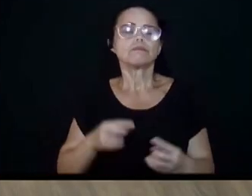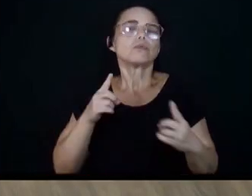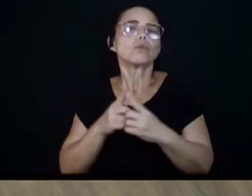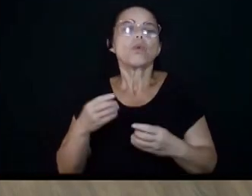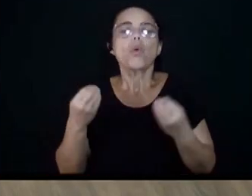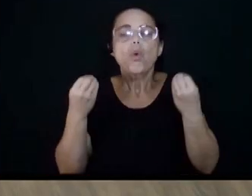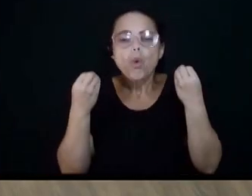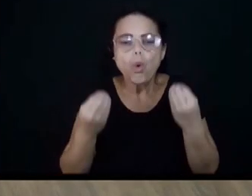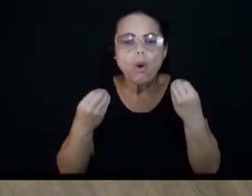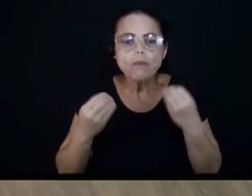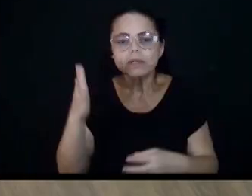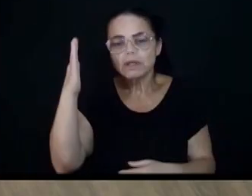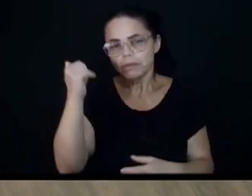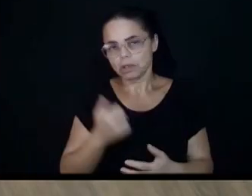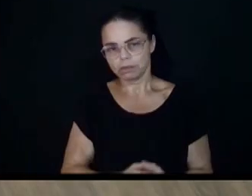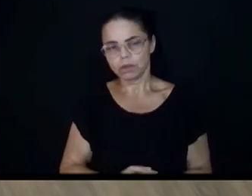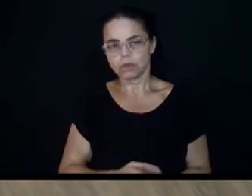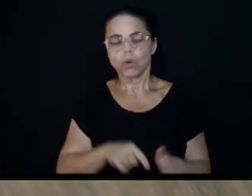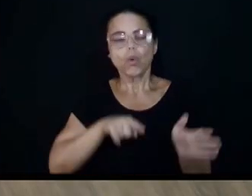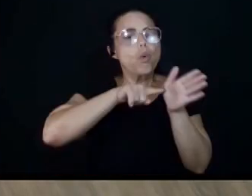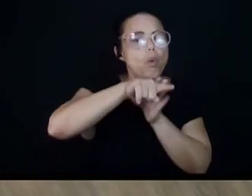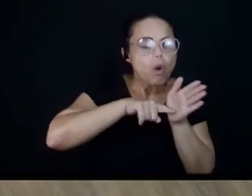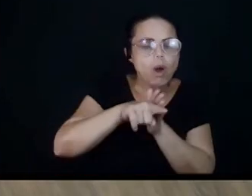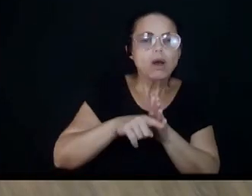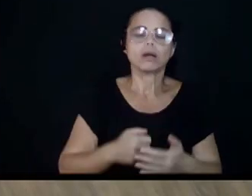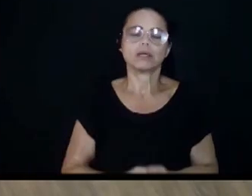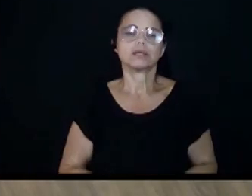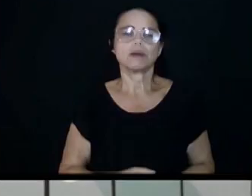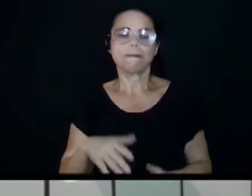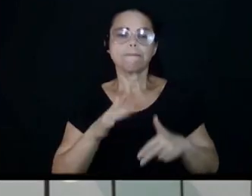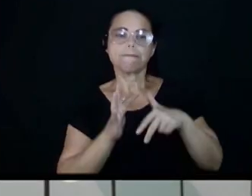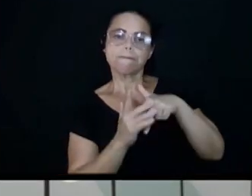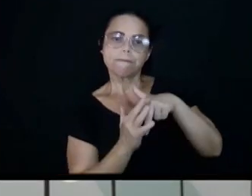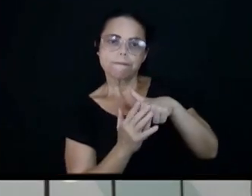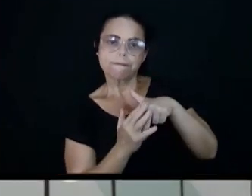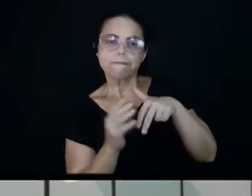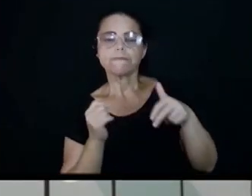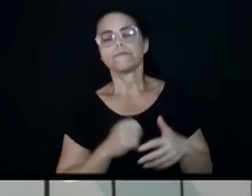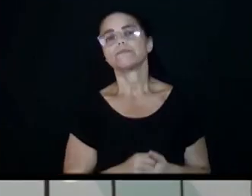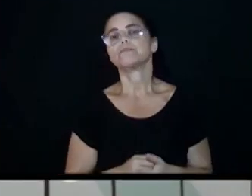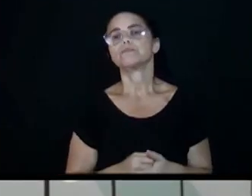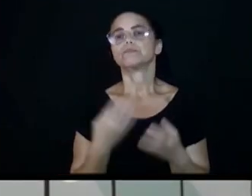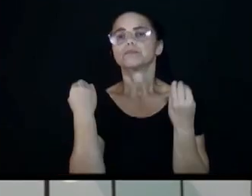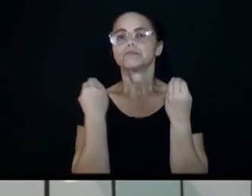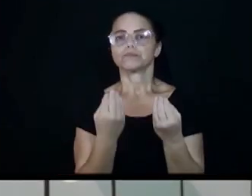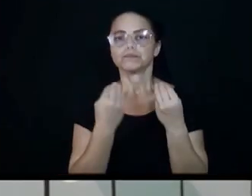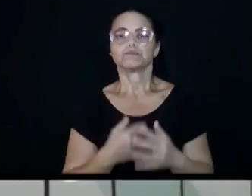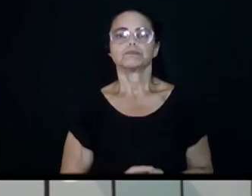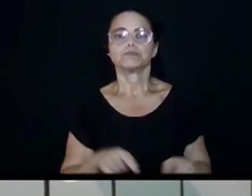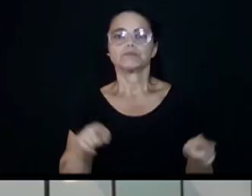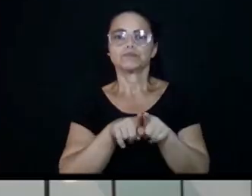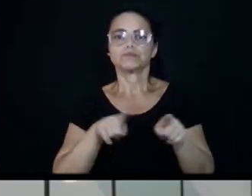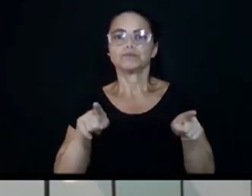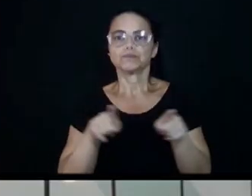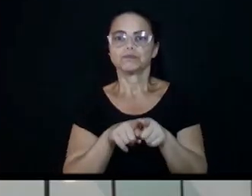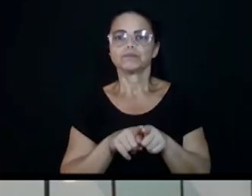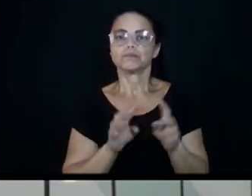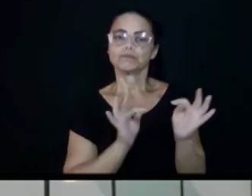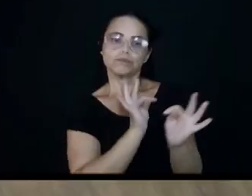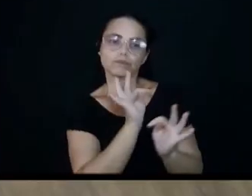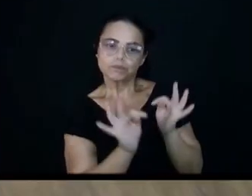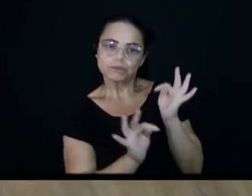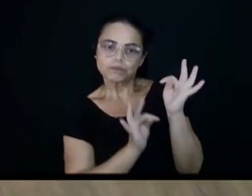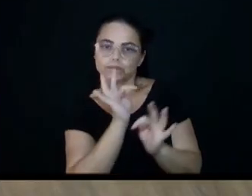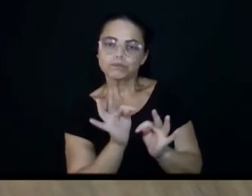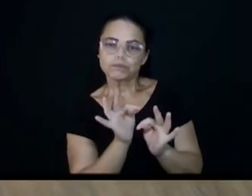os exames, né, para esse paciente? E como que é feito também o tratamento, medicamento,